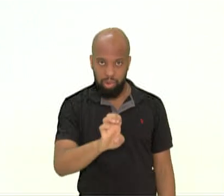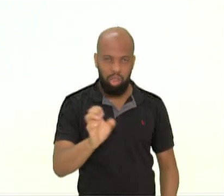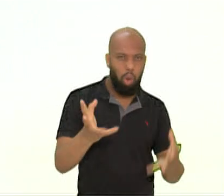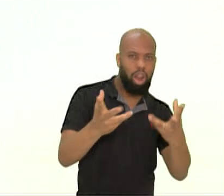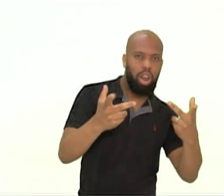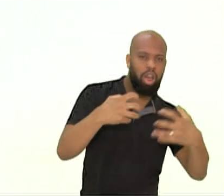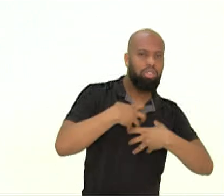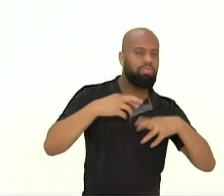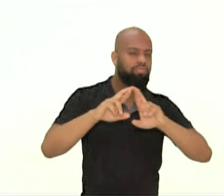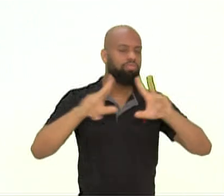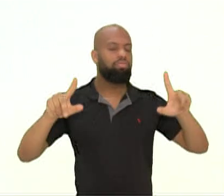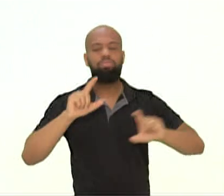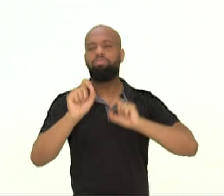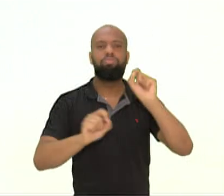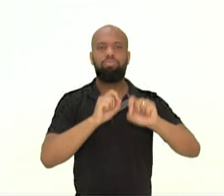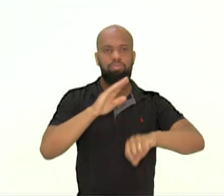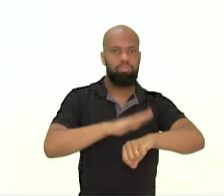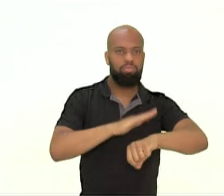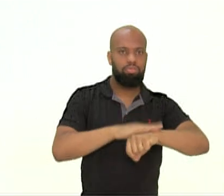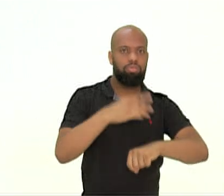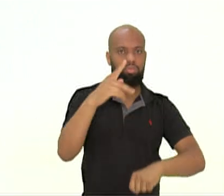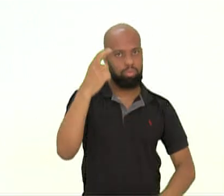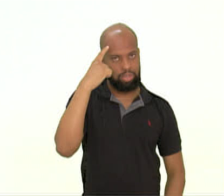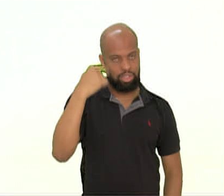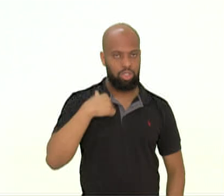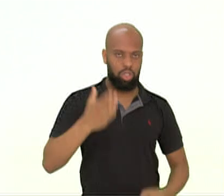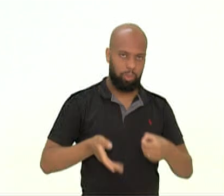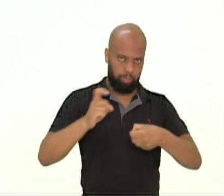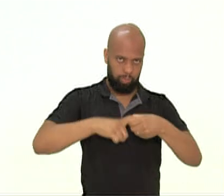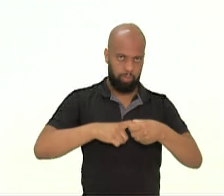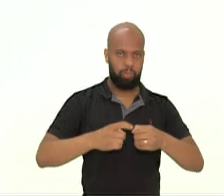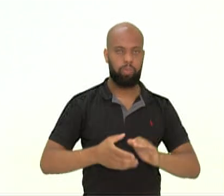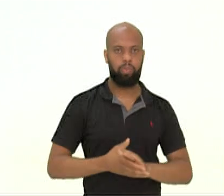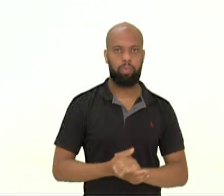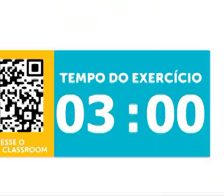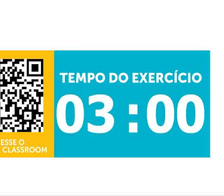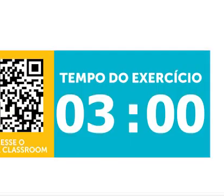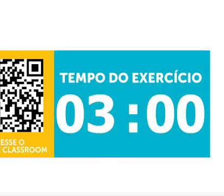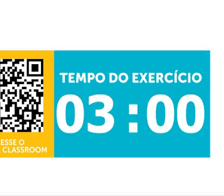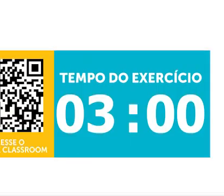instrumentos musicais. Então, um tempinho para você pensar, logo retornamos com a resposta.